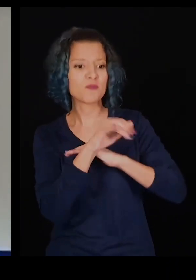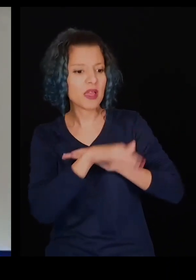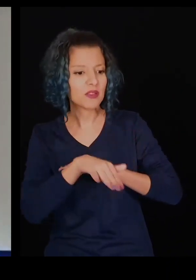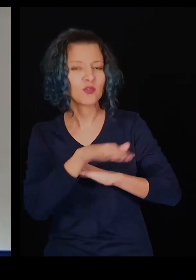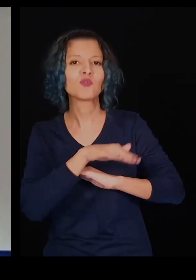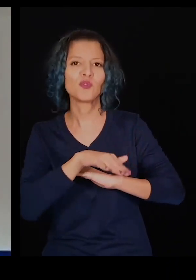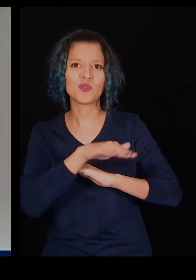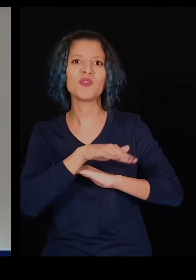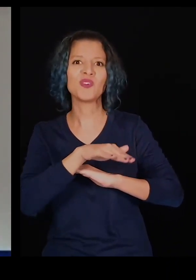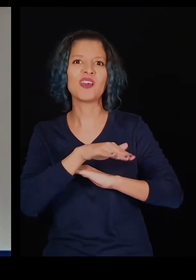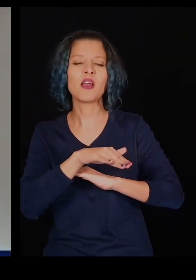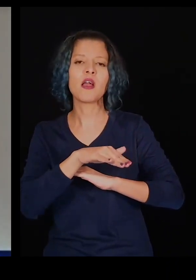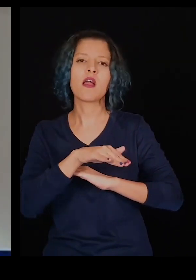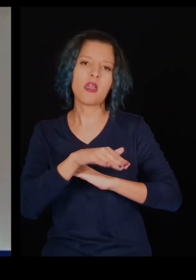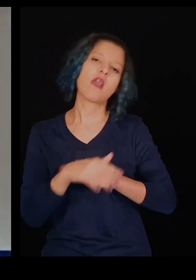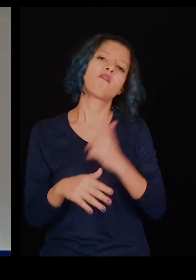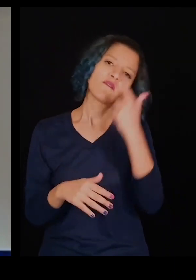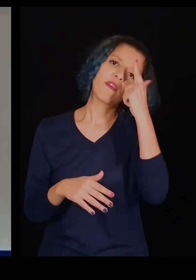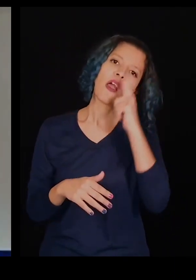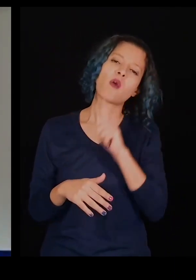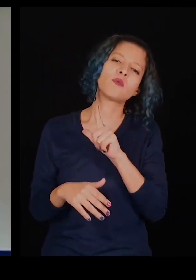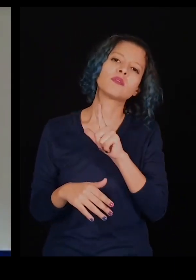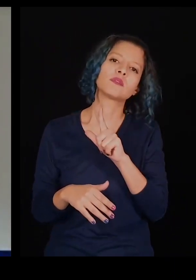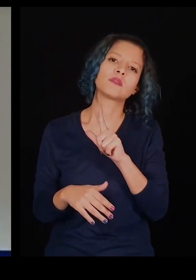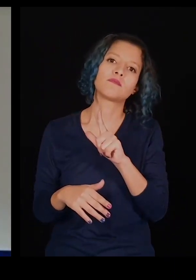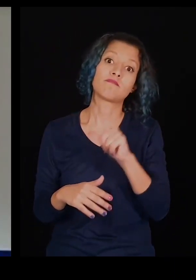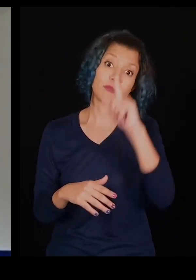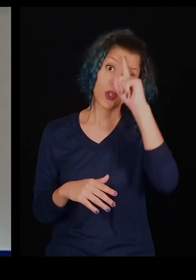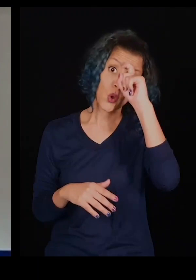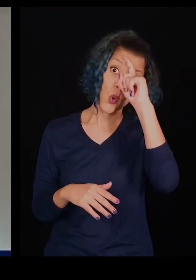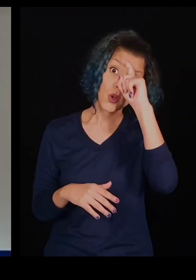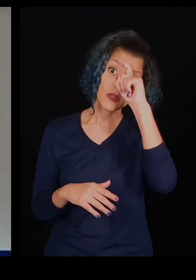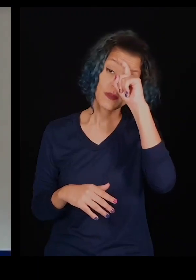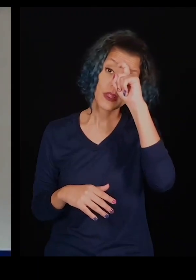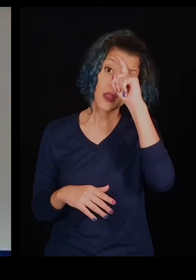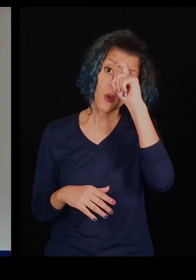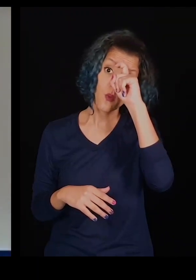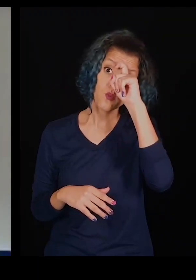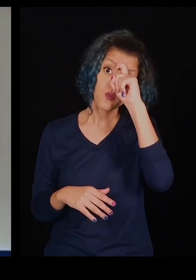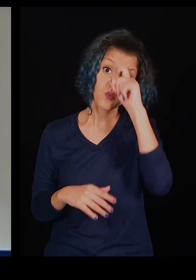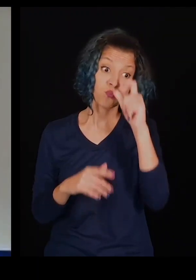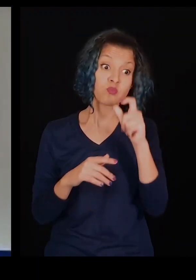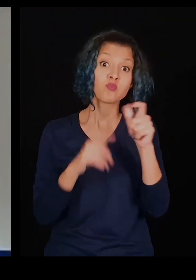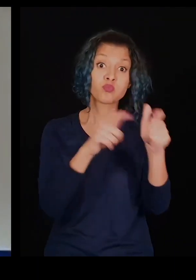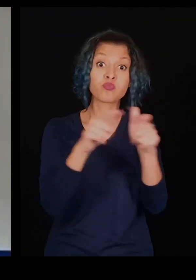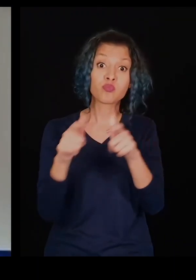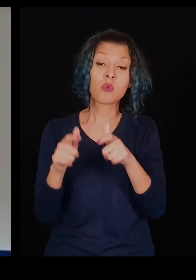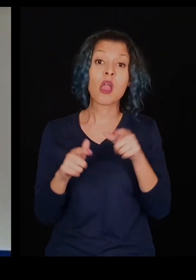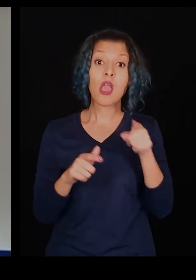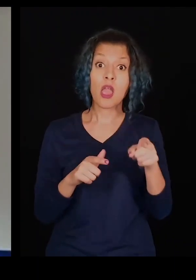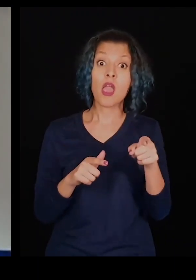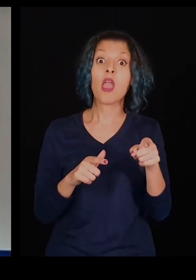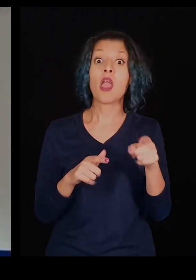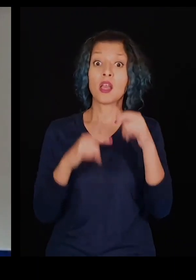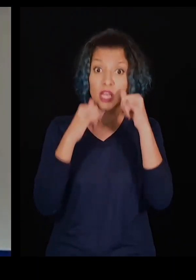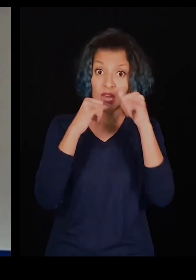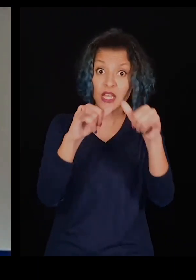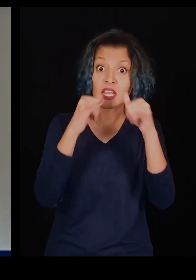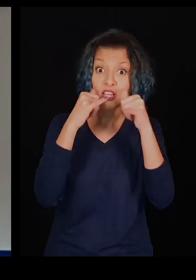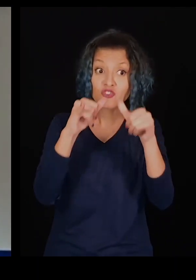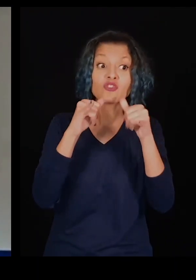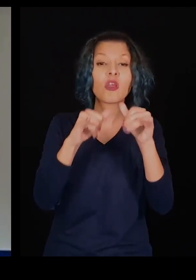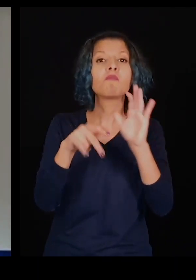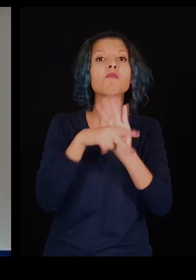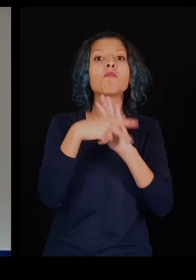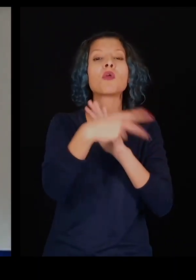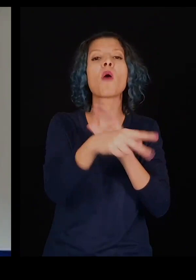lado, nós conseguimos fazer com que os hospitais se tornem quase autônomos em relação à geração da sua própria